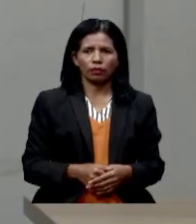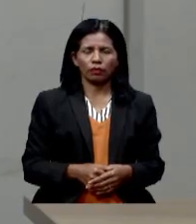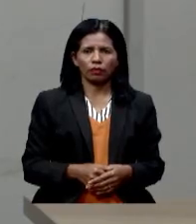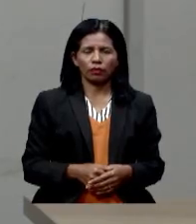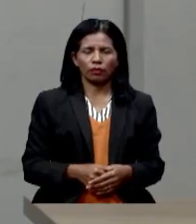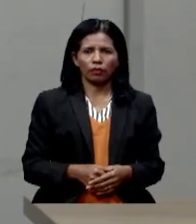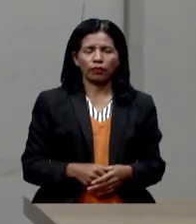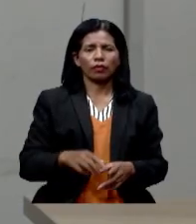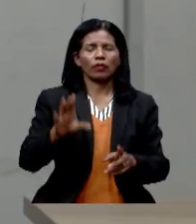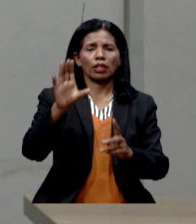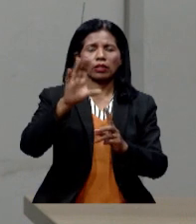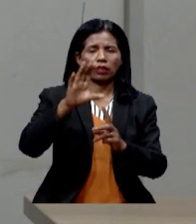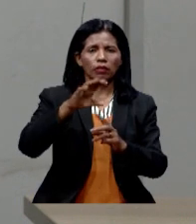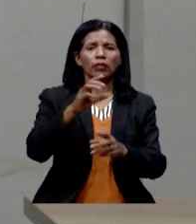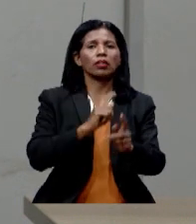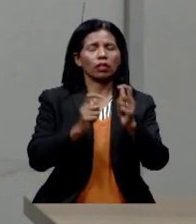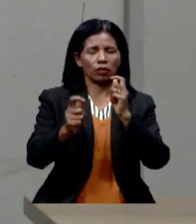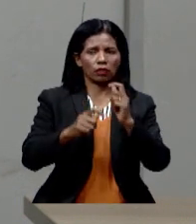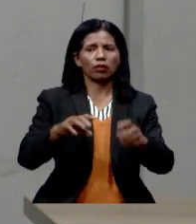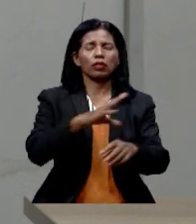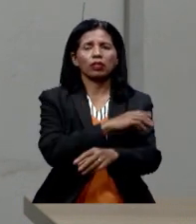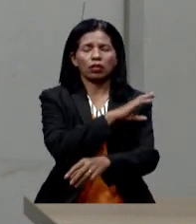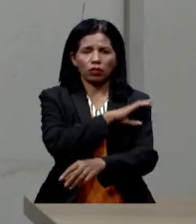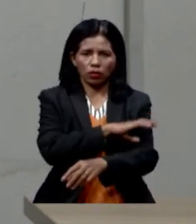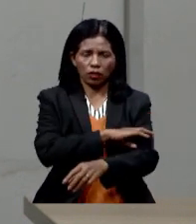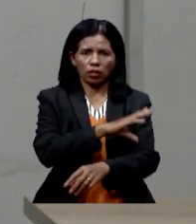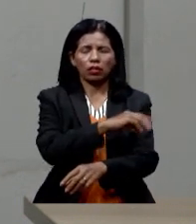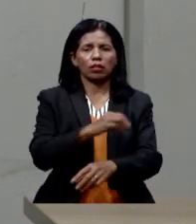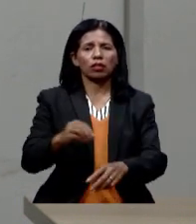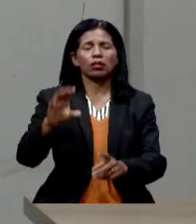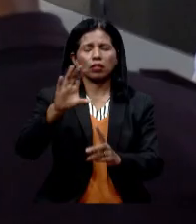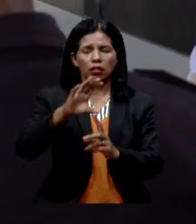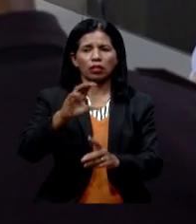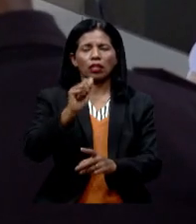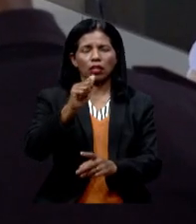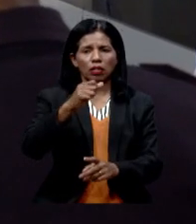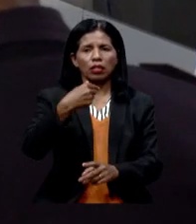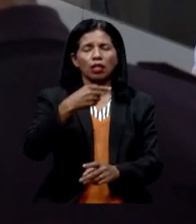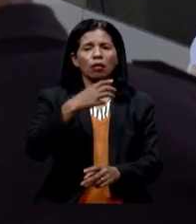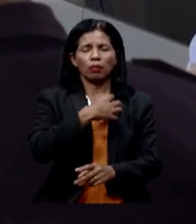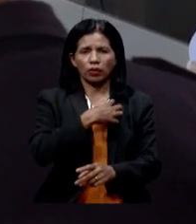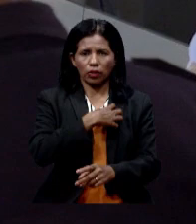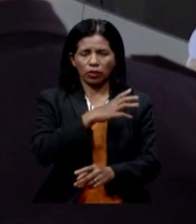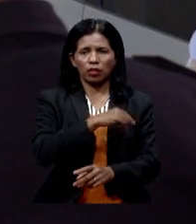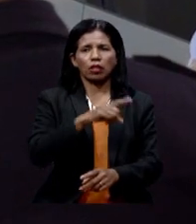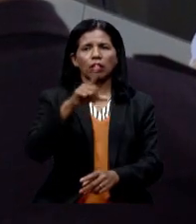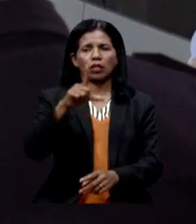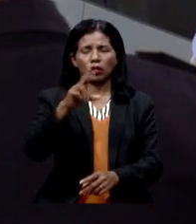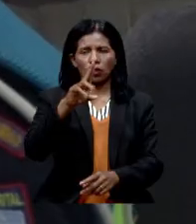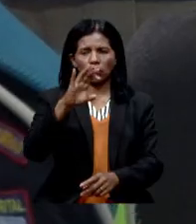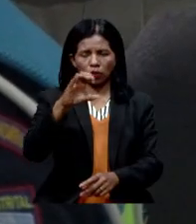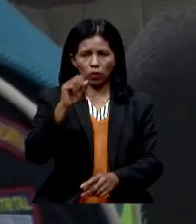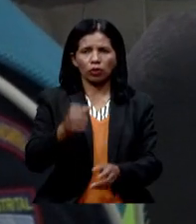SEF Departamento Trânsito Segurança Rodoviária Nacional, Superintendente Assistente Polícia, Luiz da Costa,